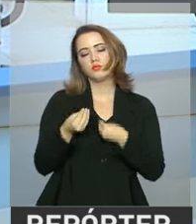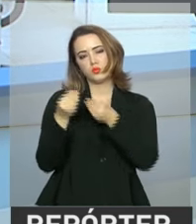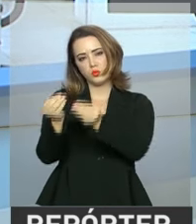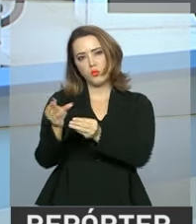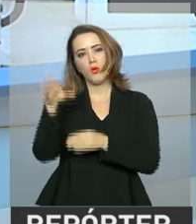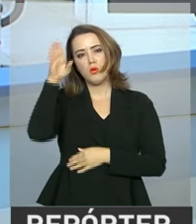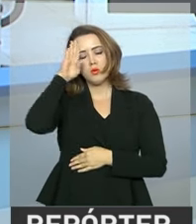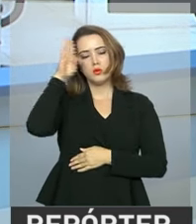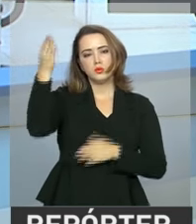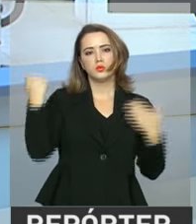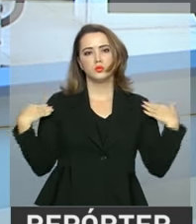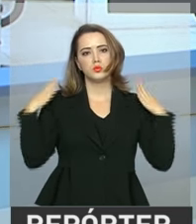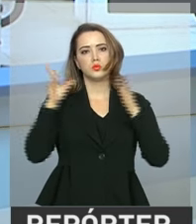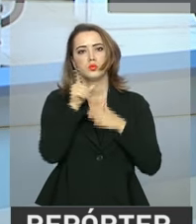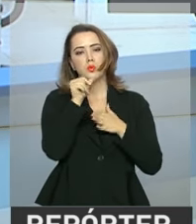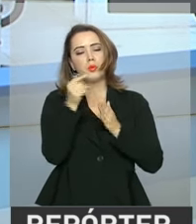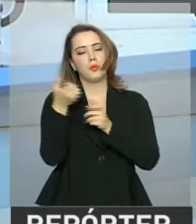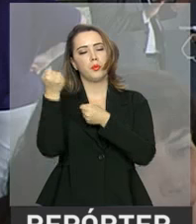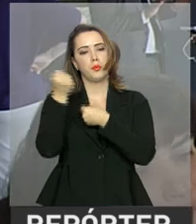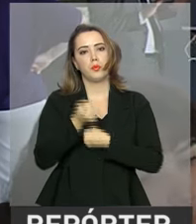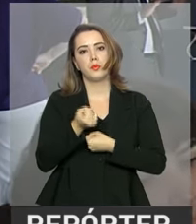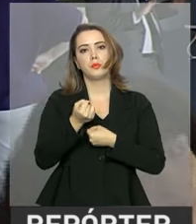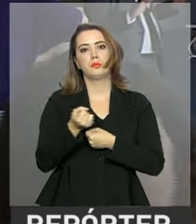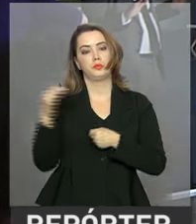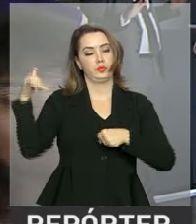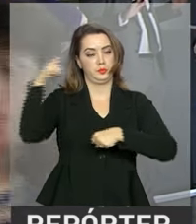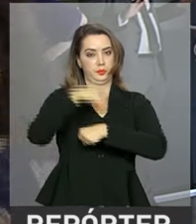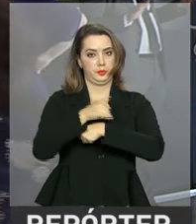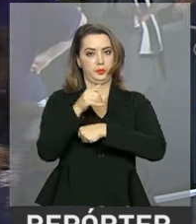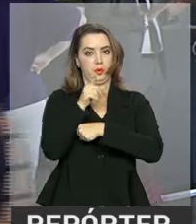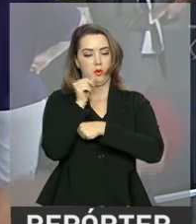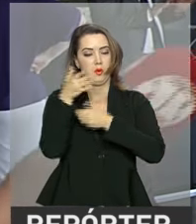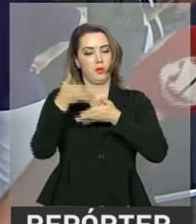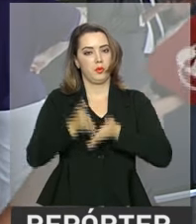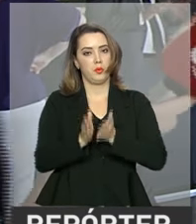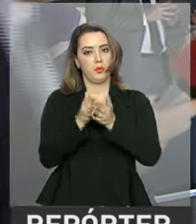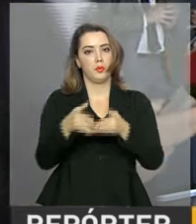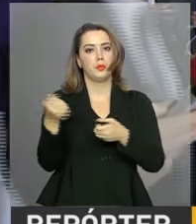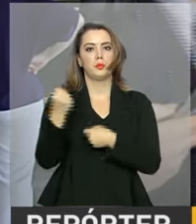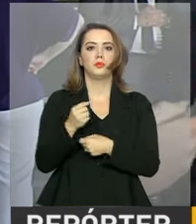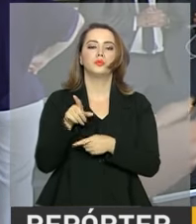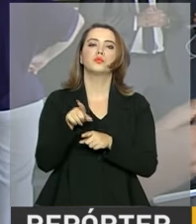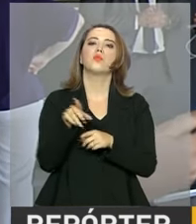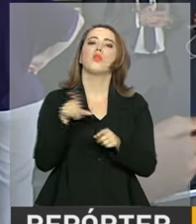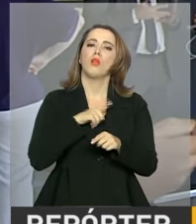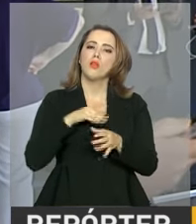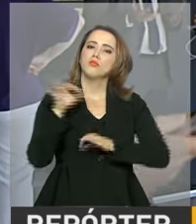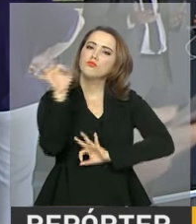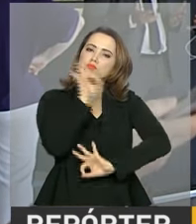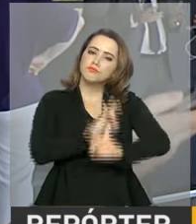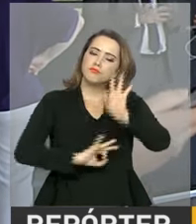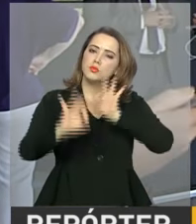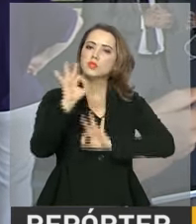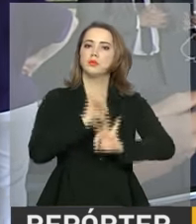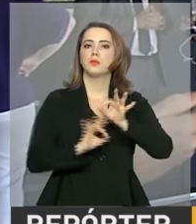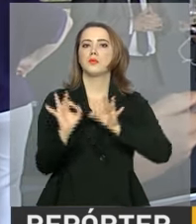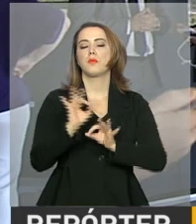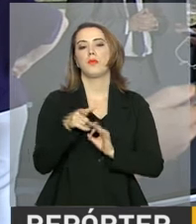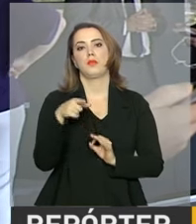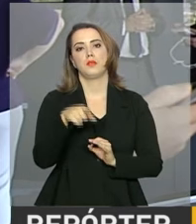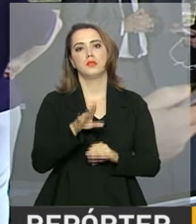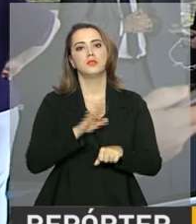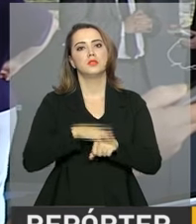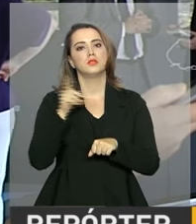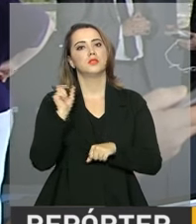Armadas poderem atuar durante as Olimpíadas. Essa é uma fase de ajustes finais. A